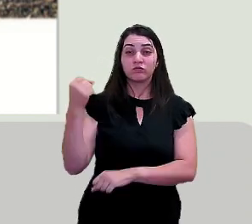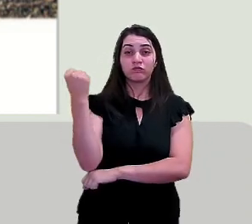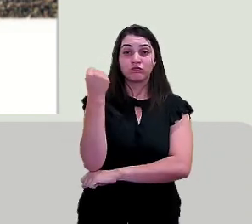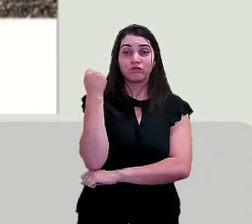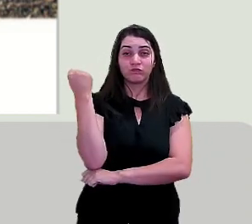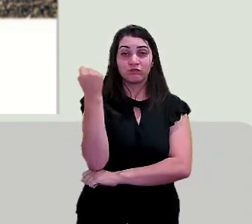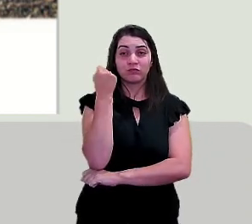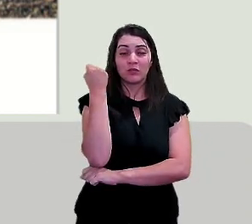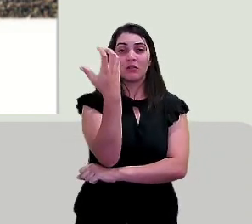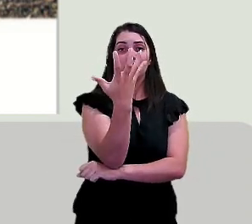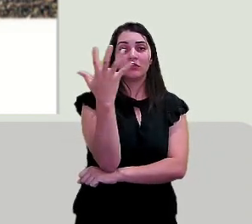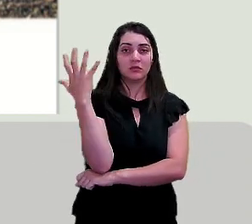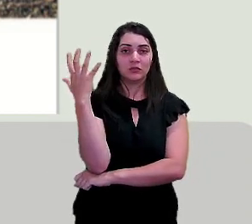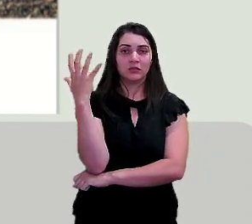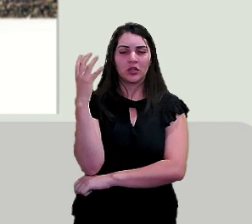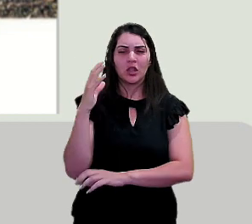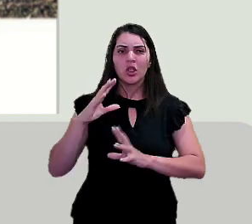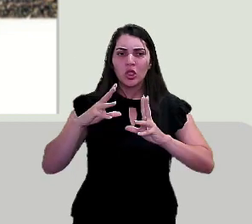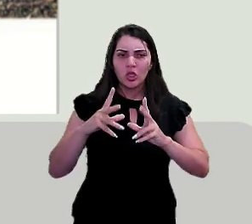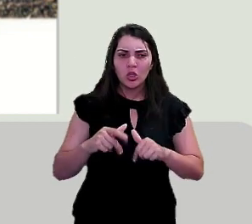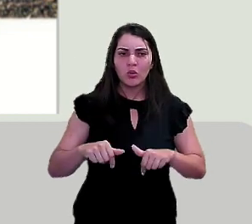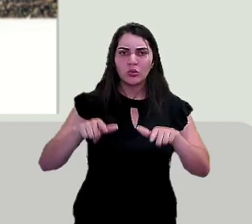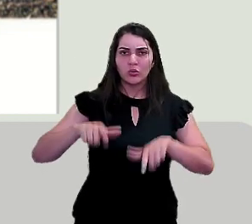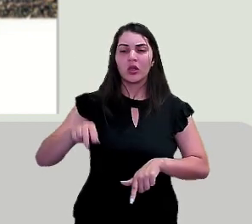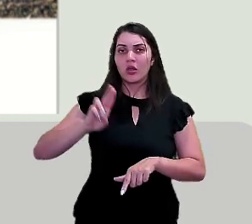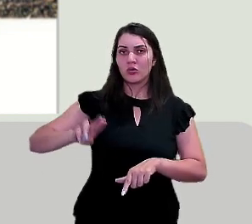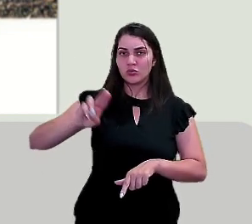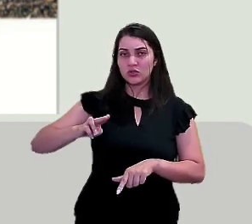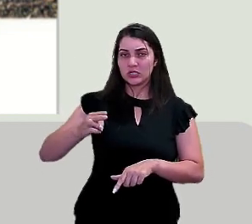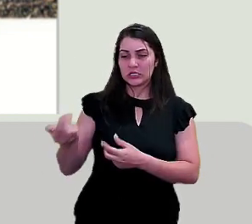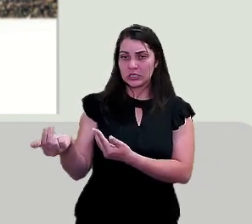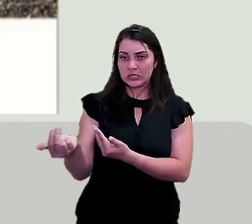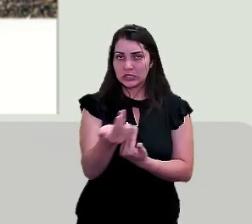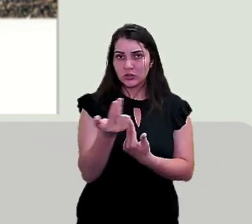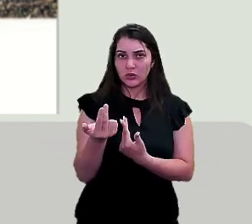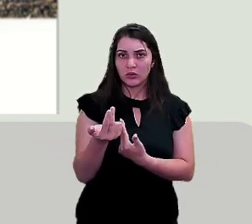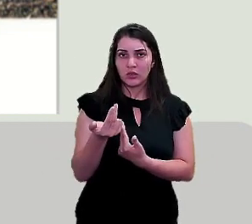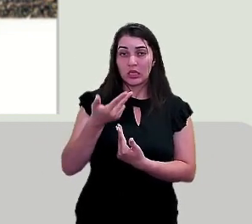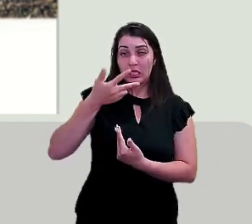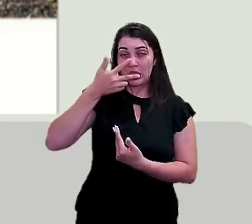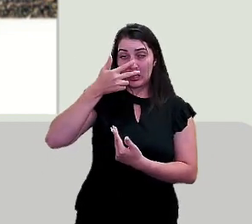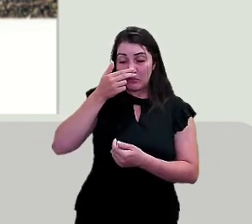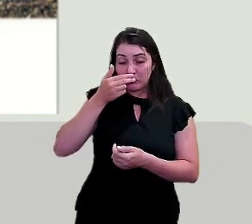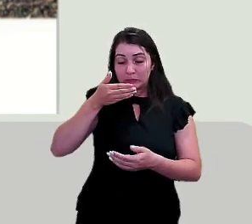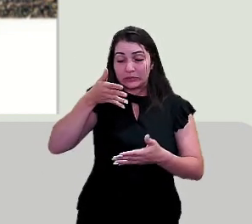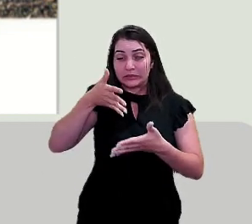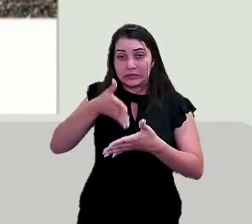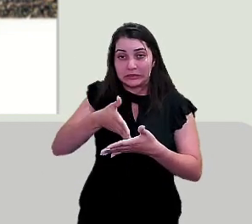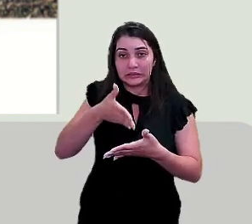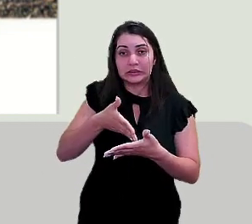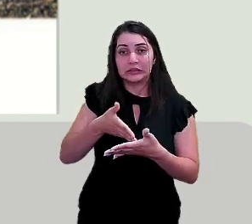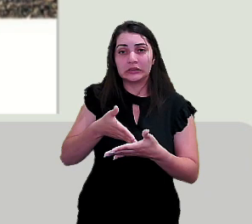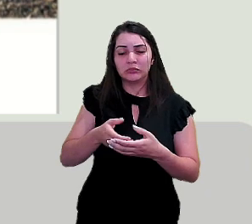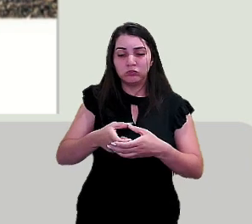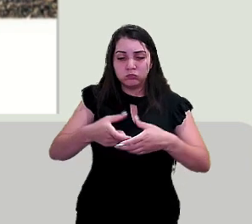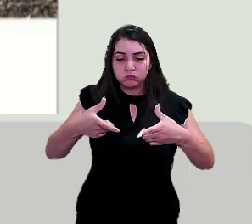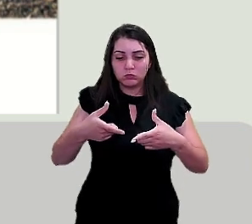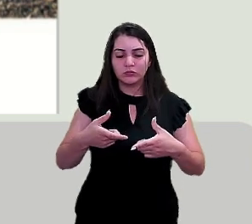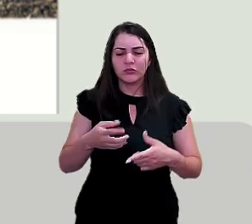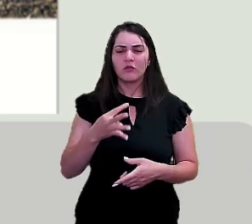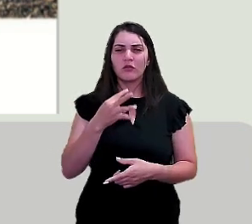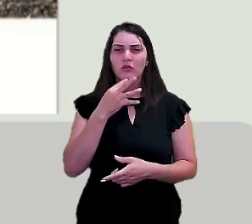os lugares as pessoas utilizam os recursos da natureza da mesma maneira, na mesma intensidade? Vamos conhecer,